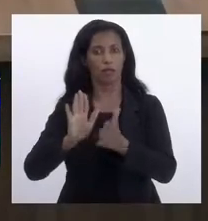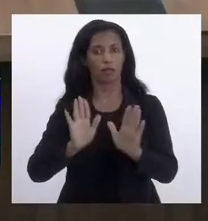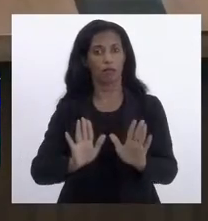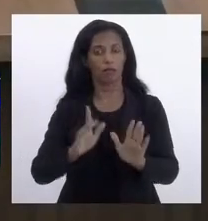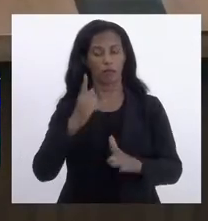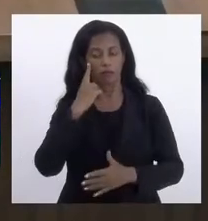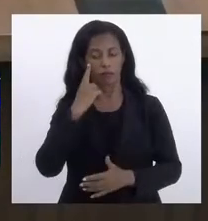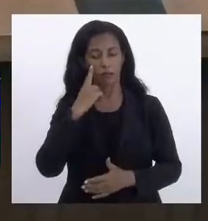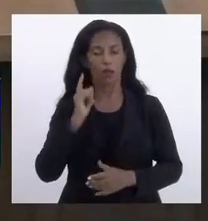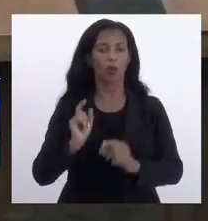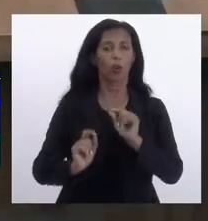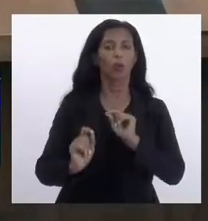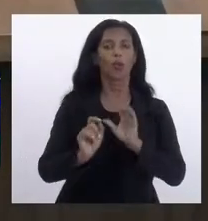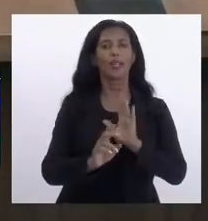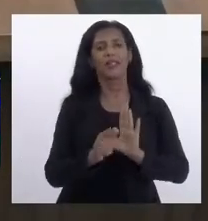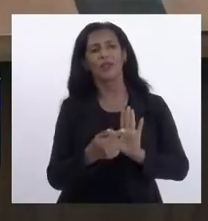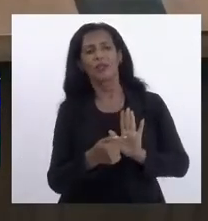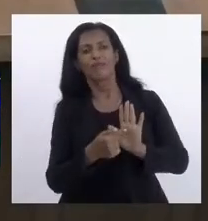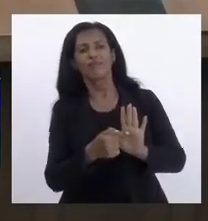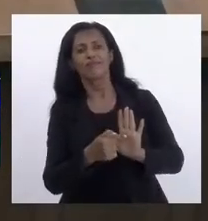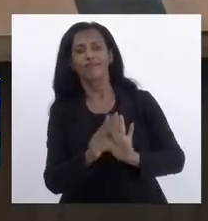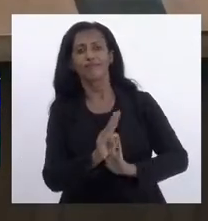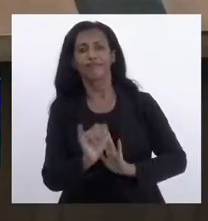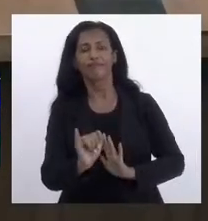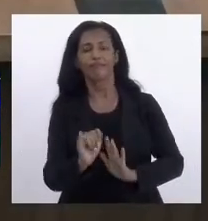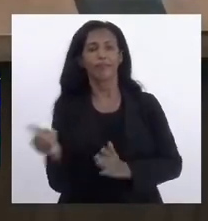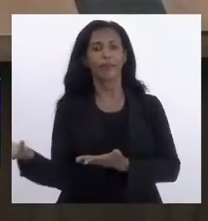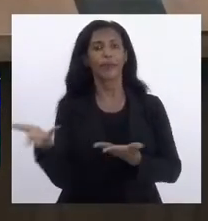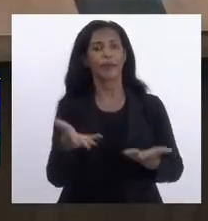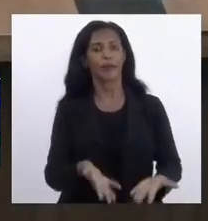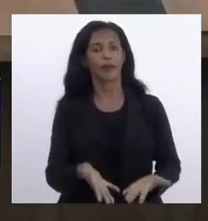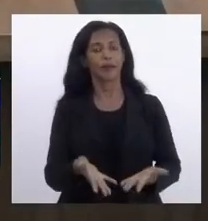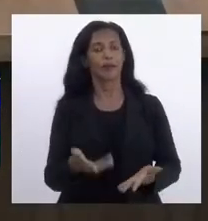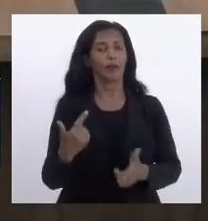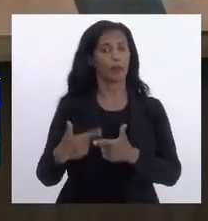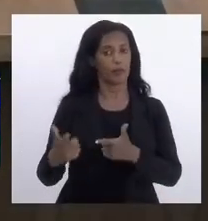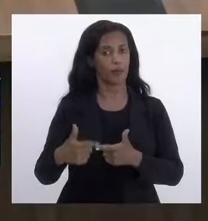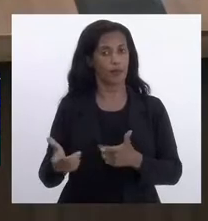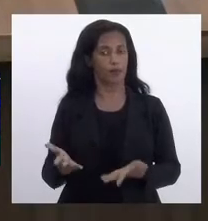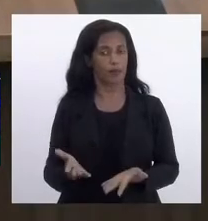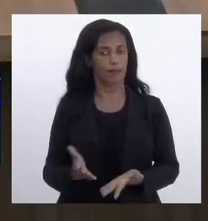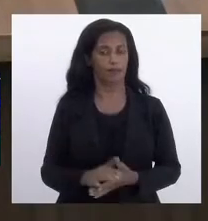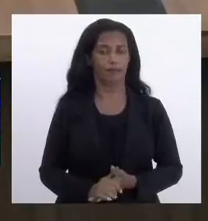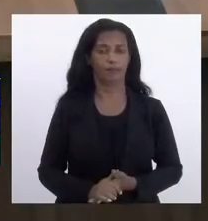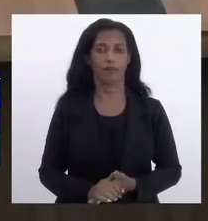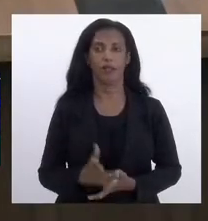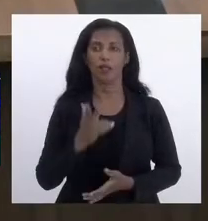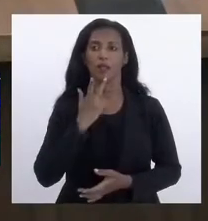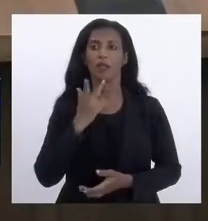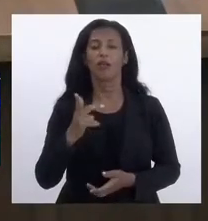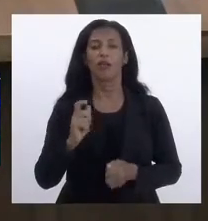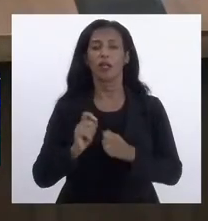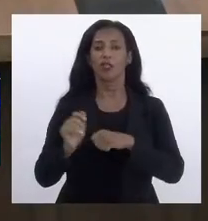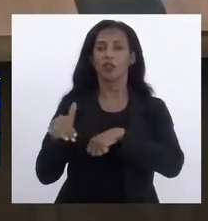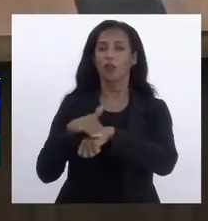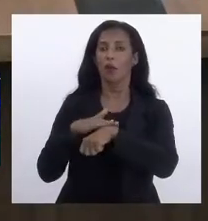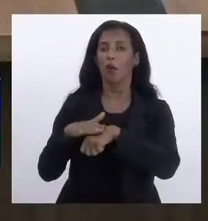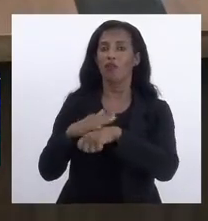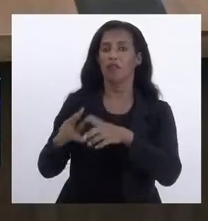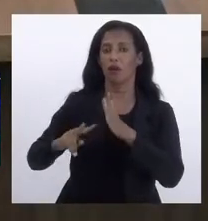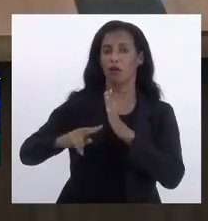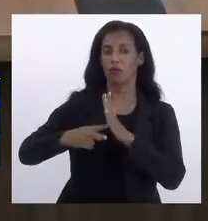temos que ver, né, o que, que isso representa para que não traga nenhuma distorção. Então, dizer que nós vamos fazer essa conversa com os